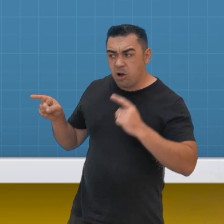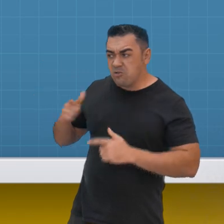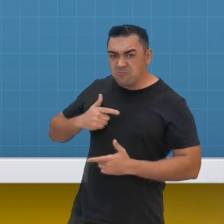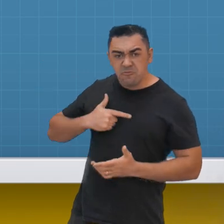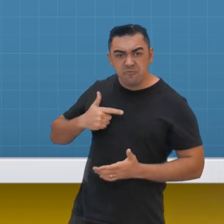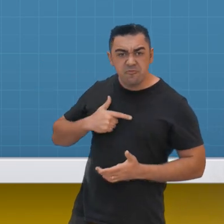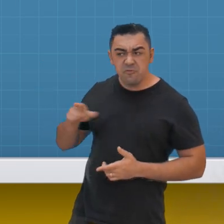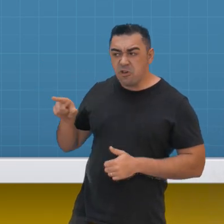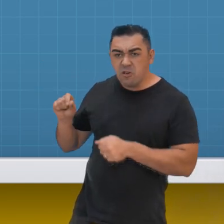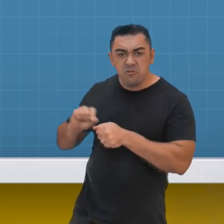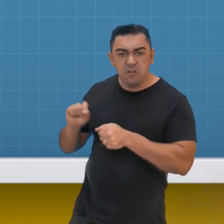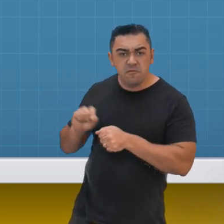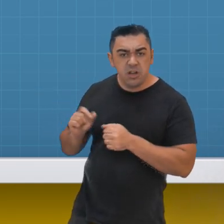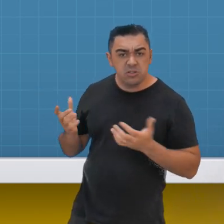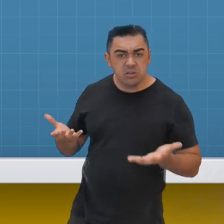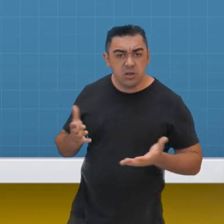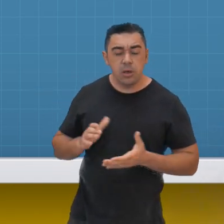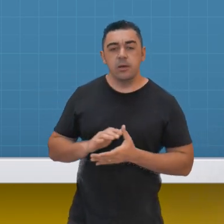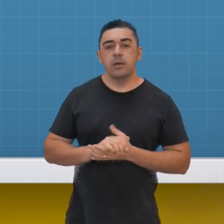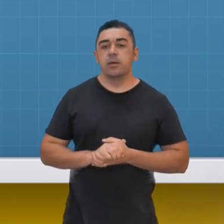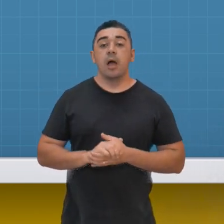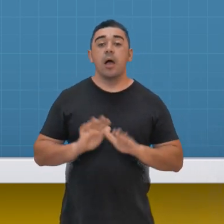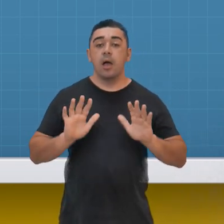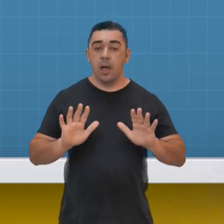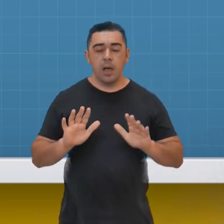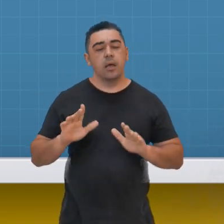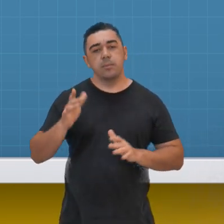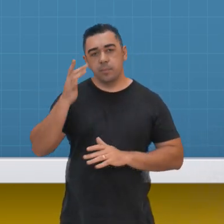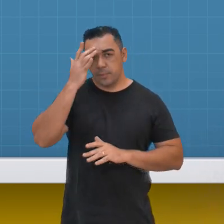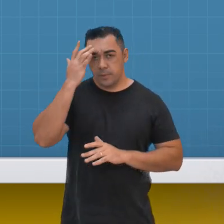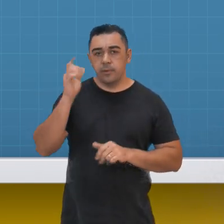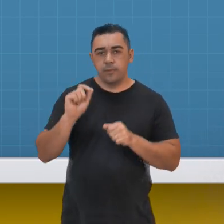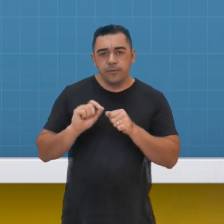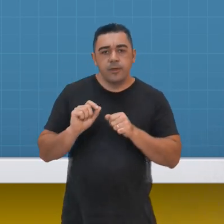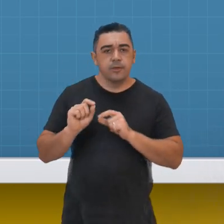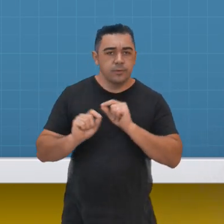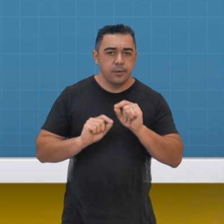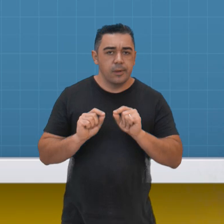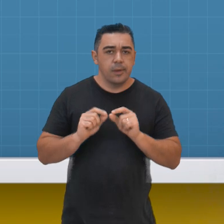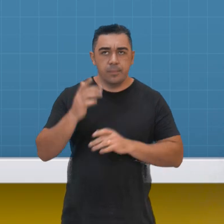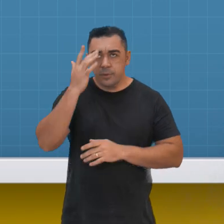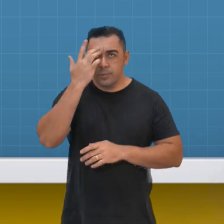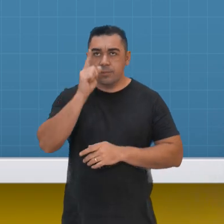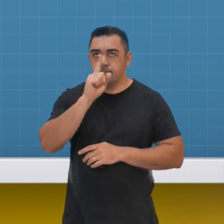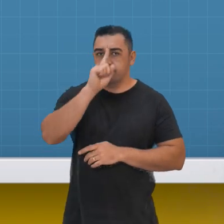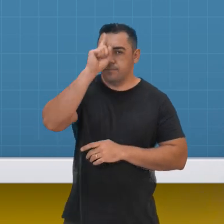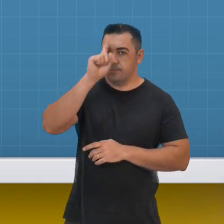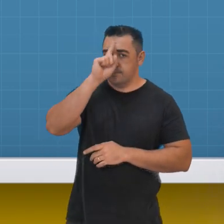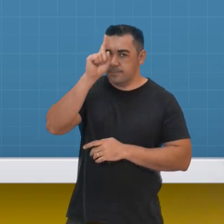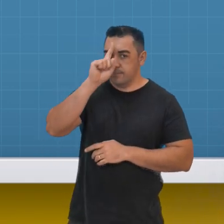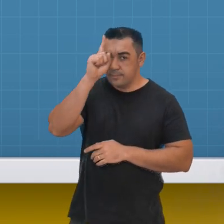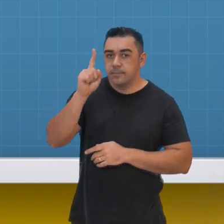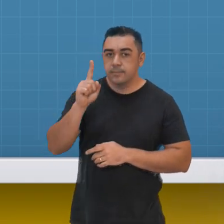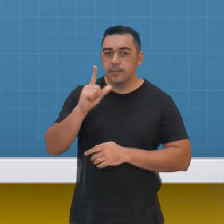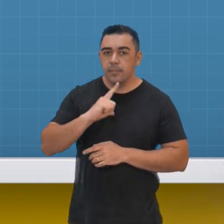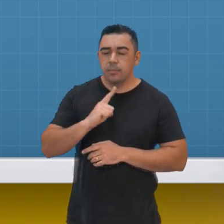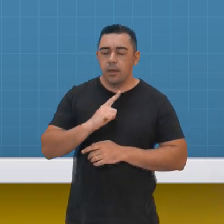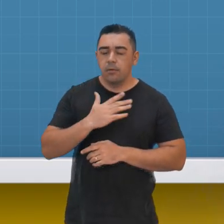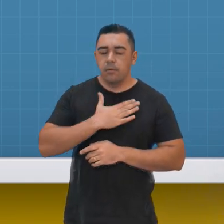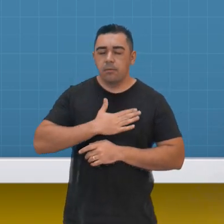muito feio o que você está fazendo, as pessoas, aquelas mais criativas, aquelas